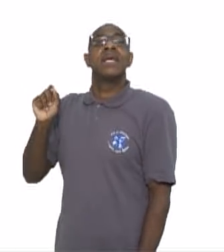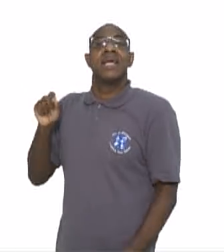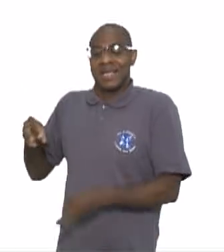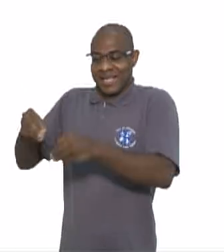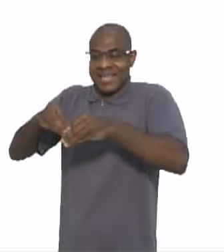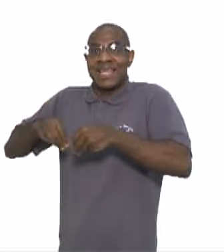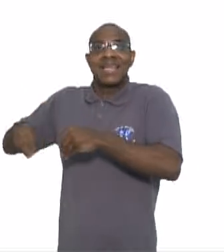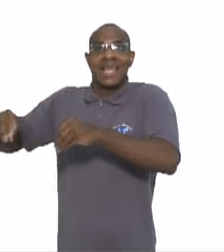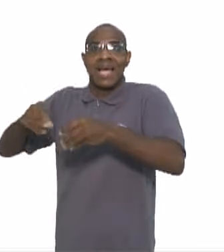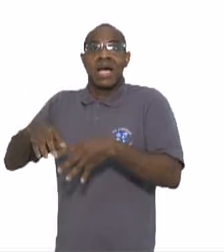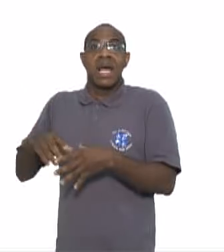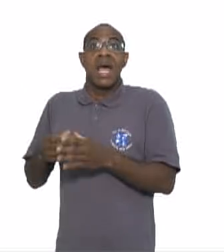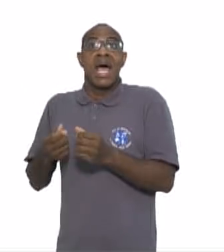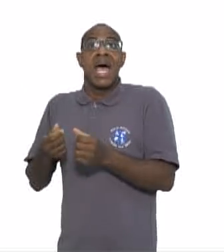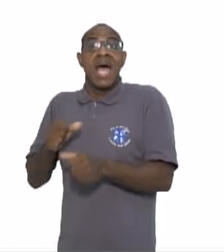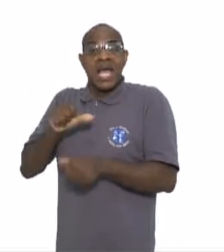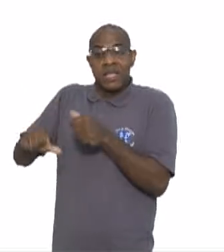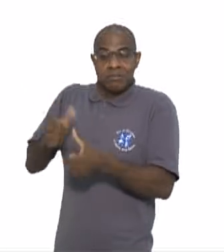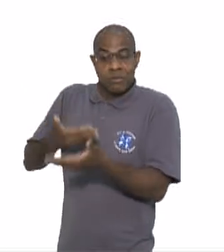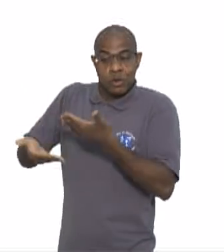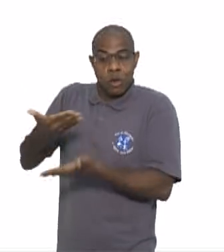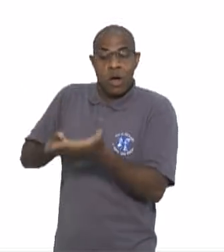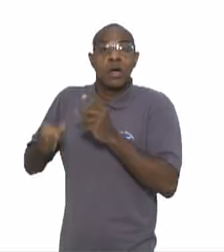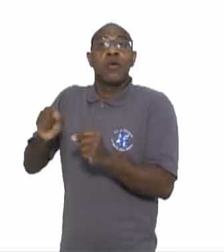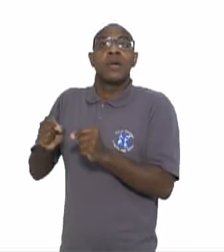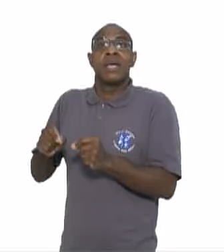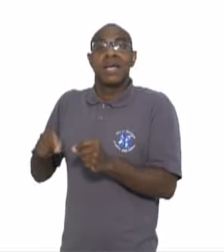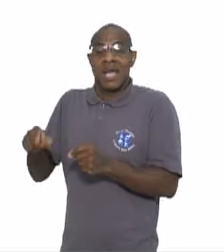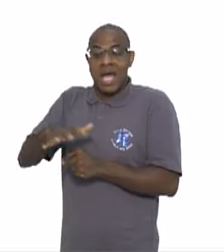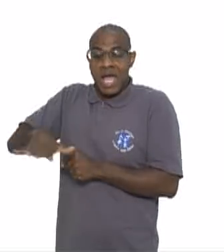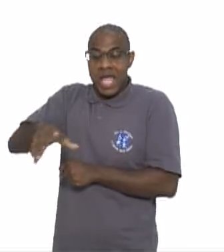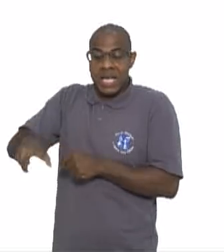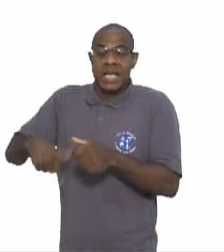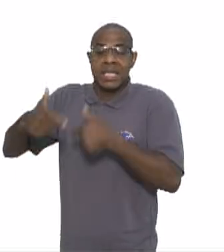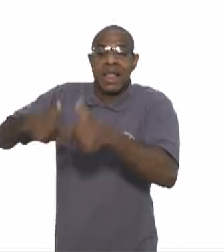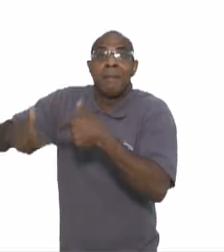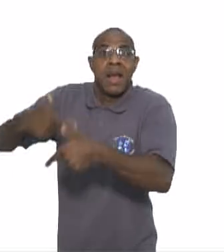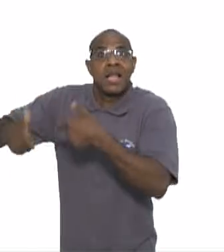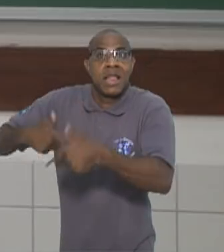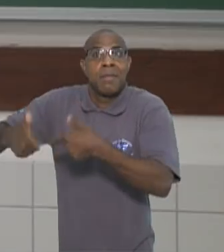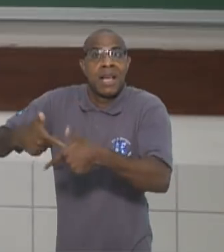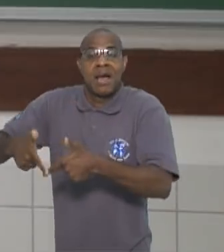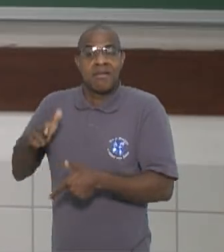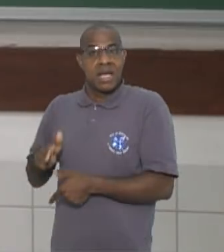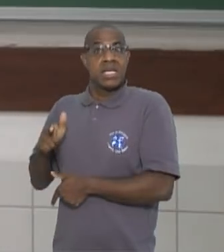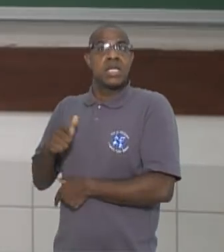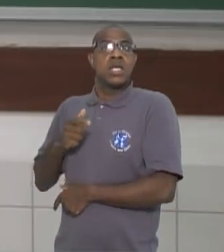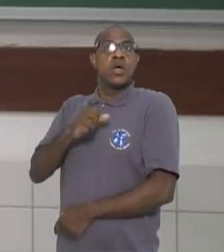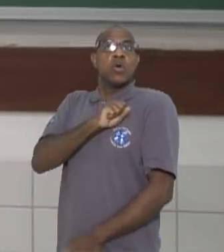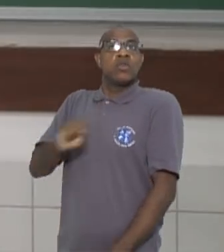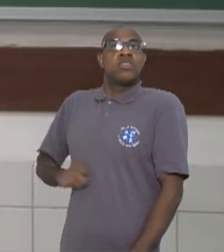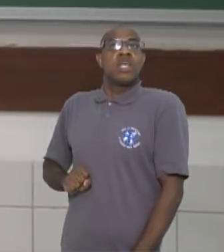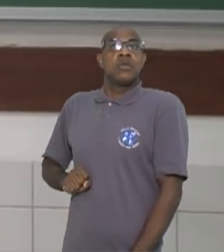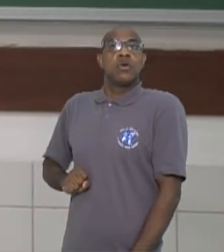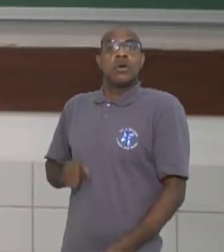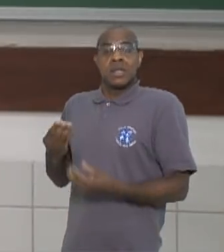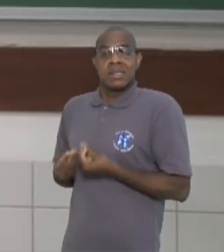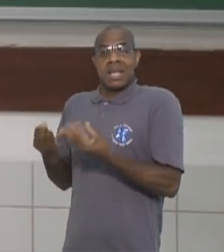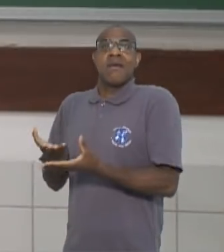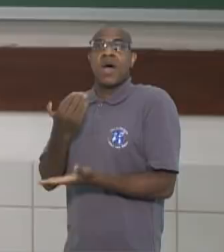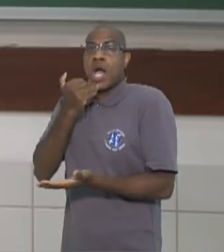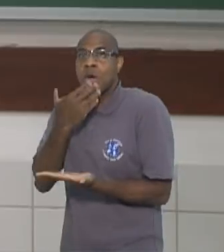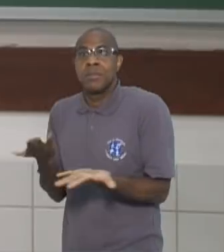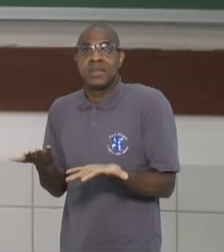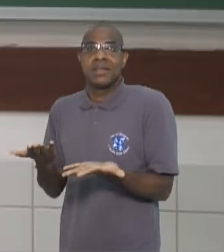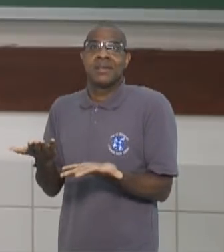em troca de proteção e do mínimo necessário para a sua subsistência. E como é que esse senhor feudal tem essa terra? Porque ele era um